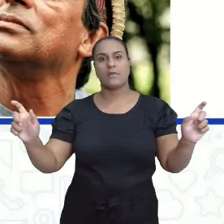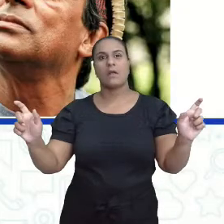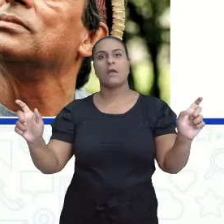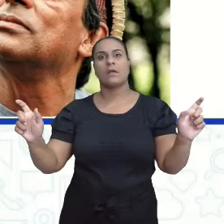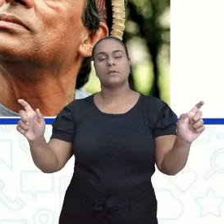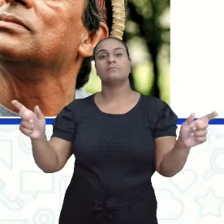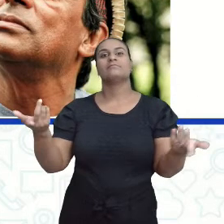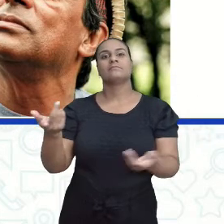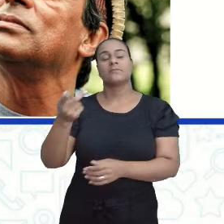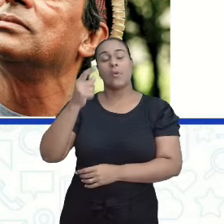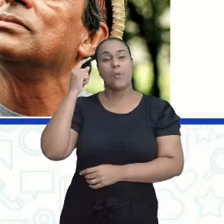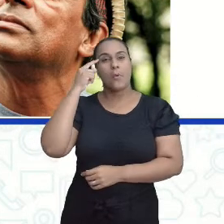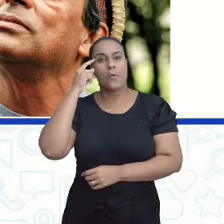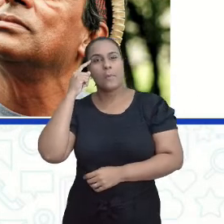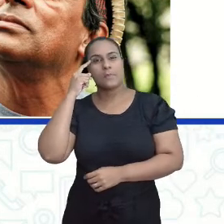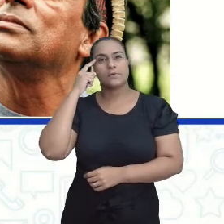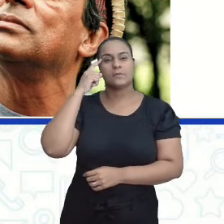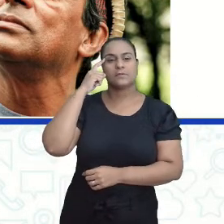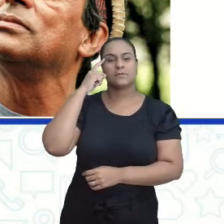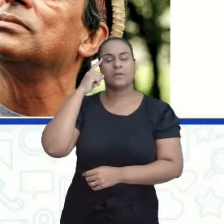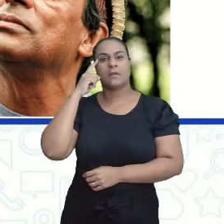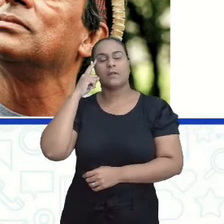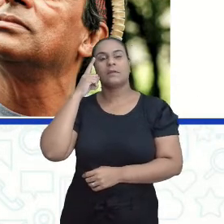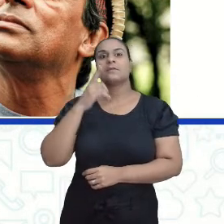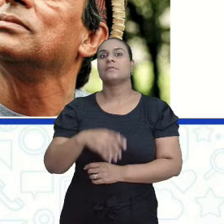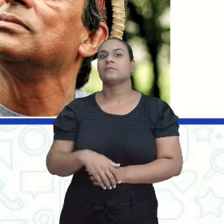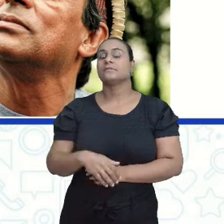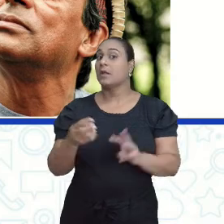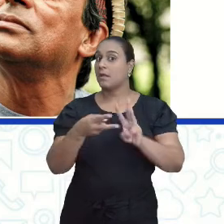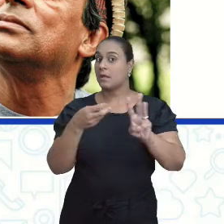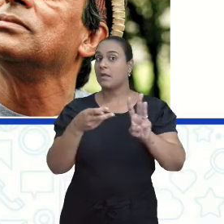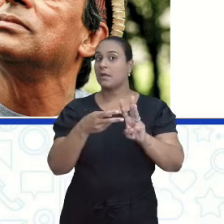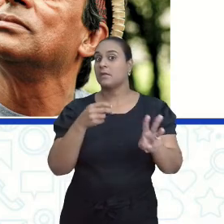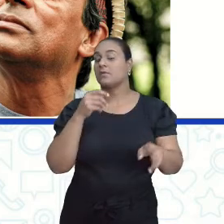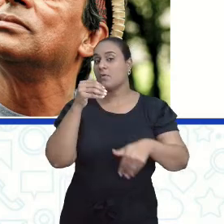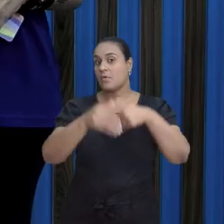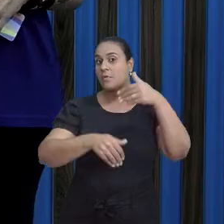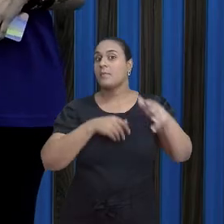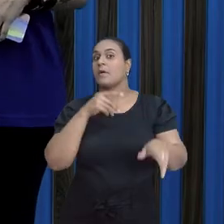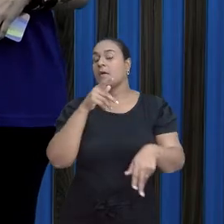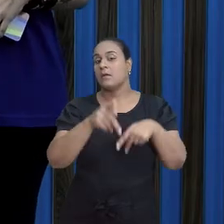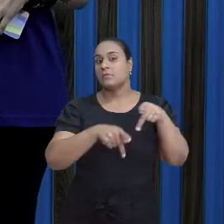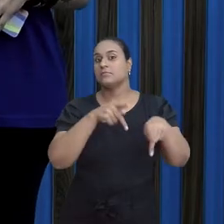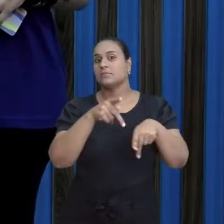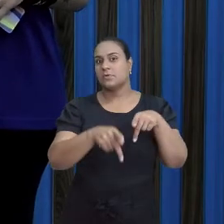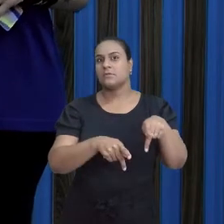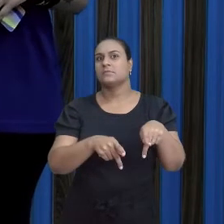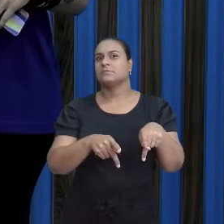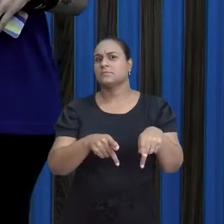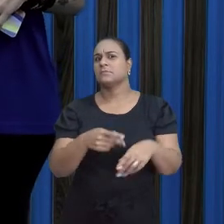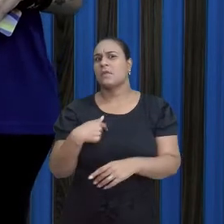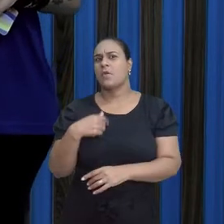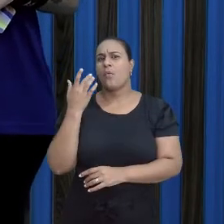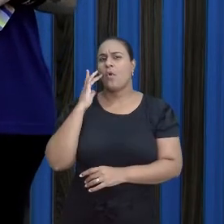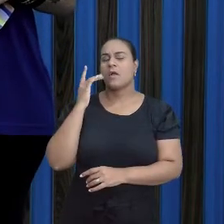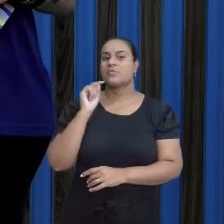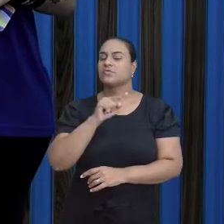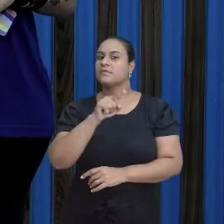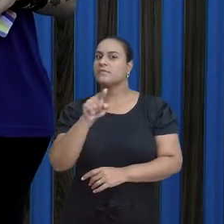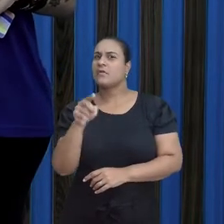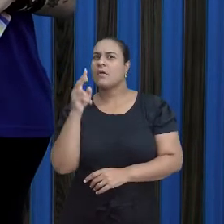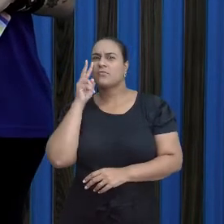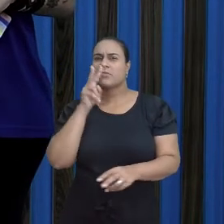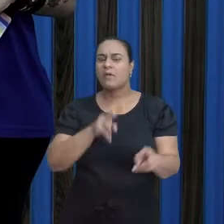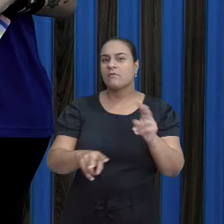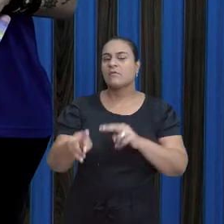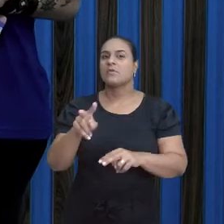grande pensador, ambientalista e indígena também, nosso, né, talvez alguns de vocês já puderam ter visto ele